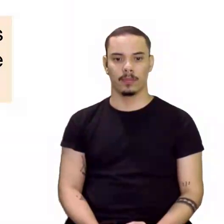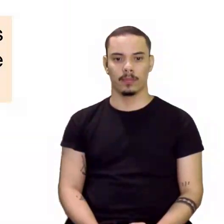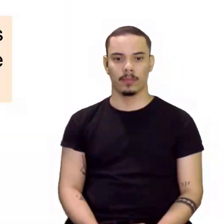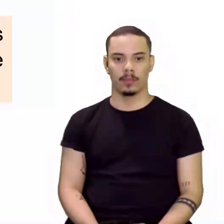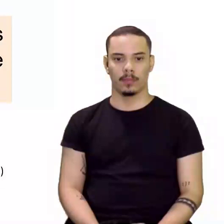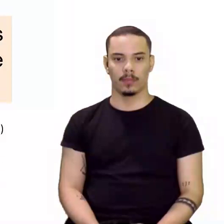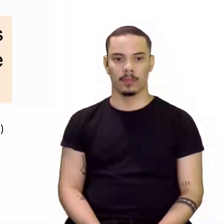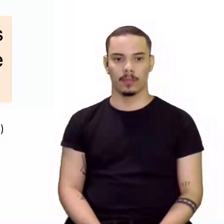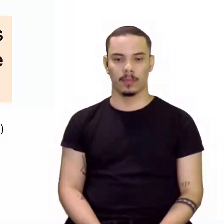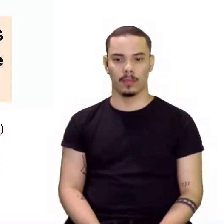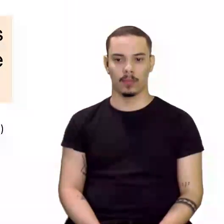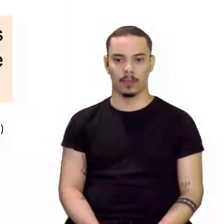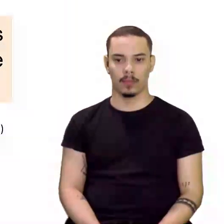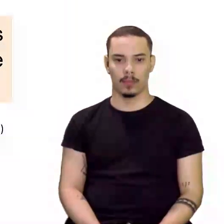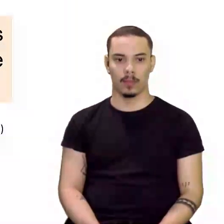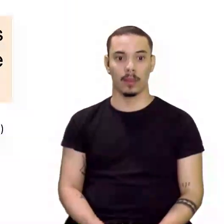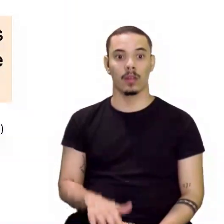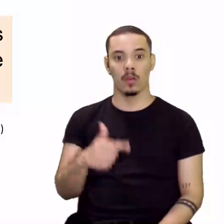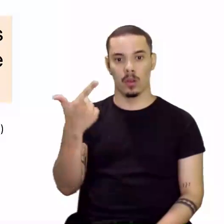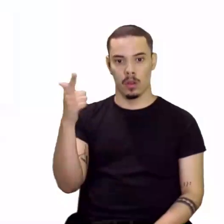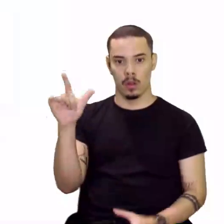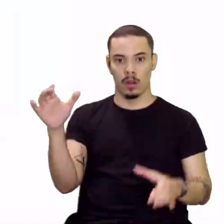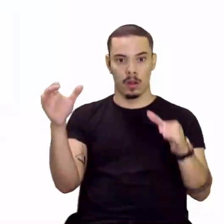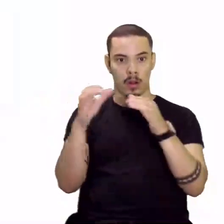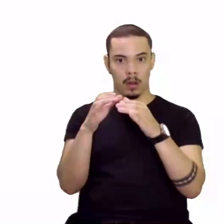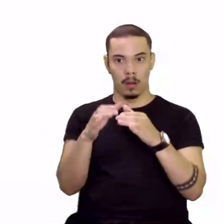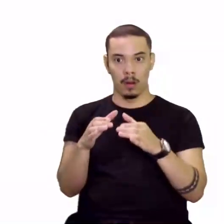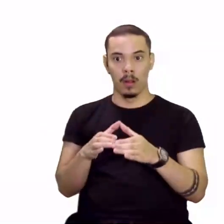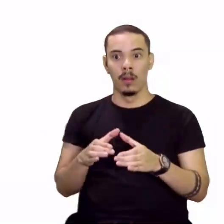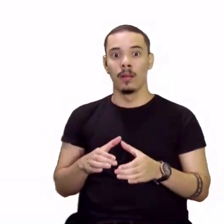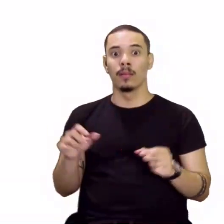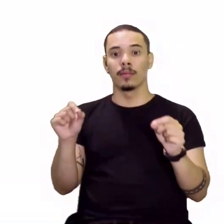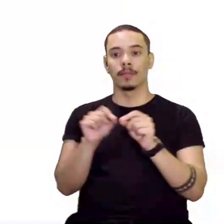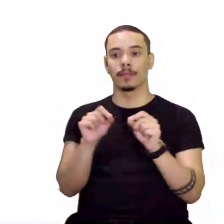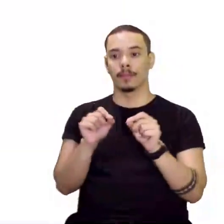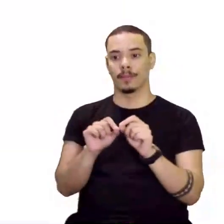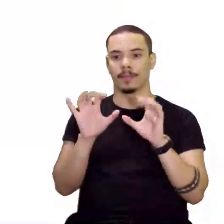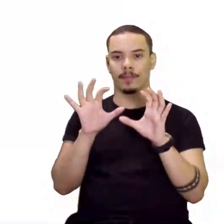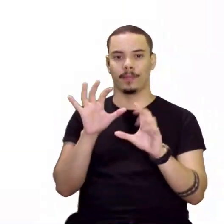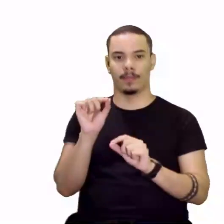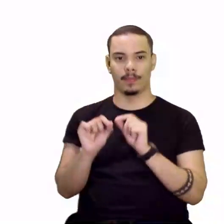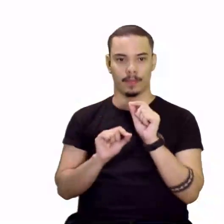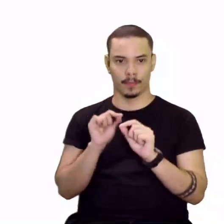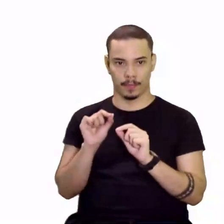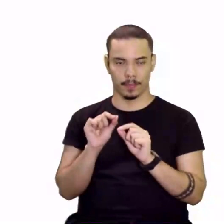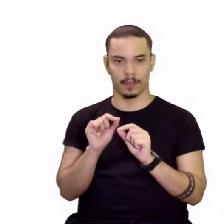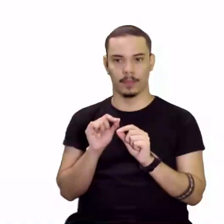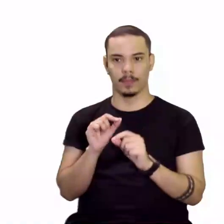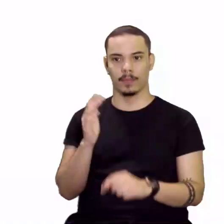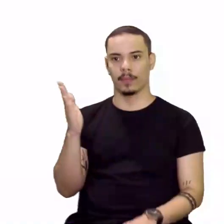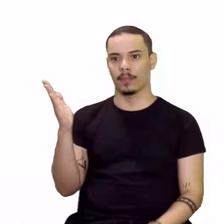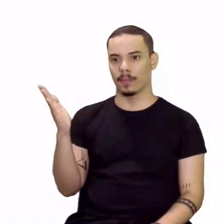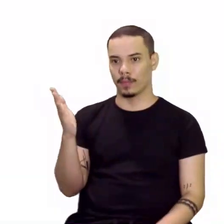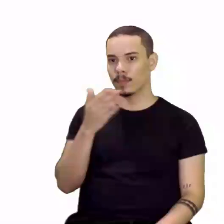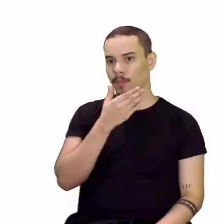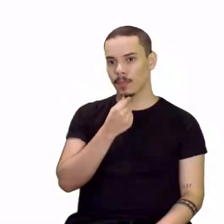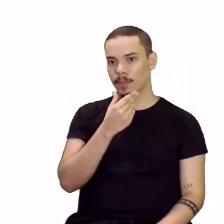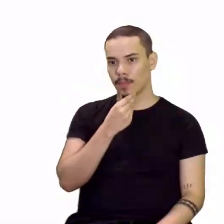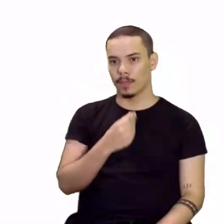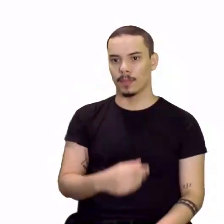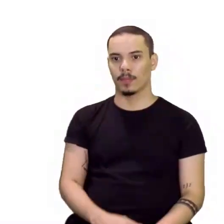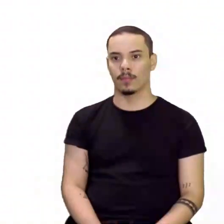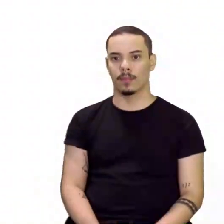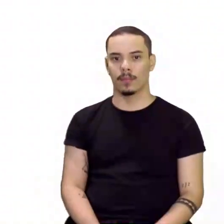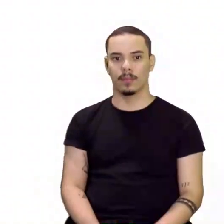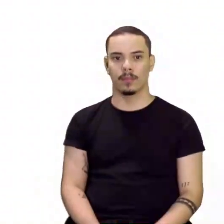Aí nós temos uma outra classificação da altimetria, que é mais ou menos assim, ó, do Haroldo de Azevedo,